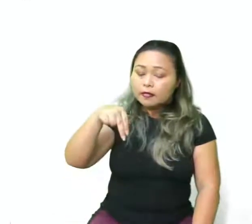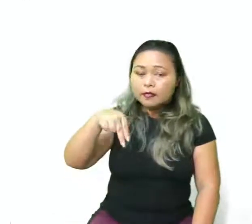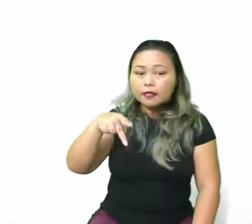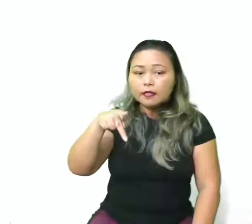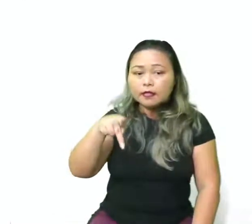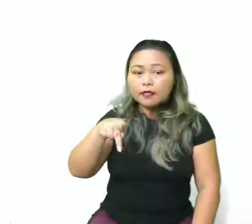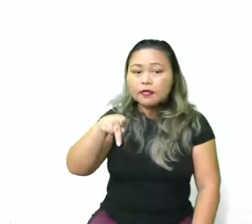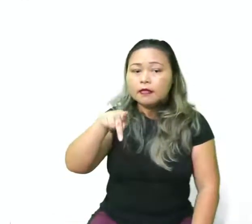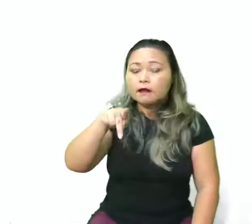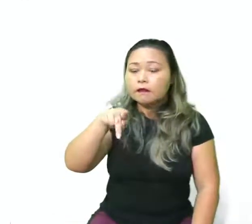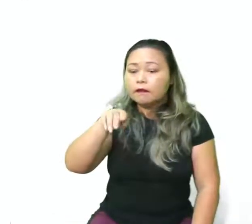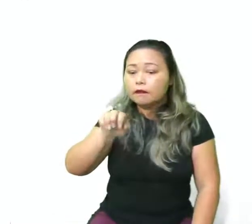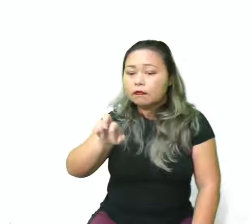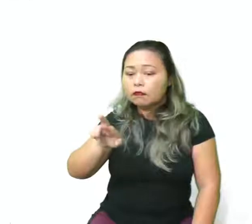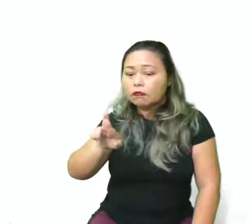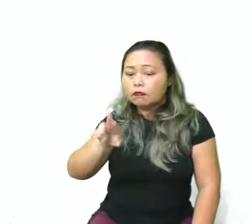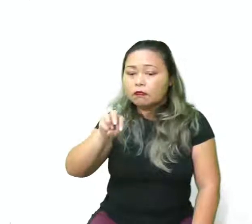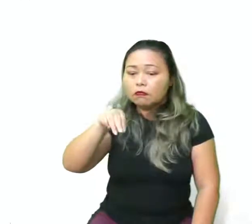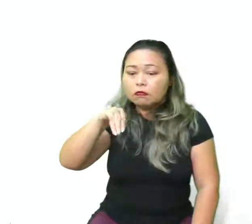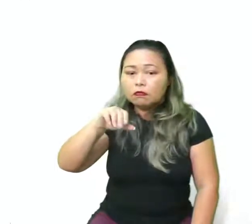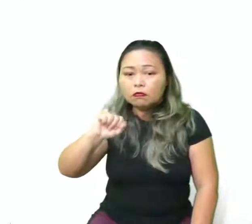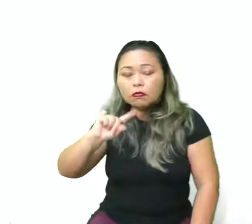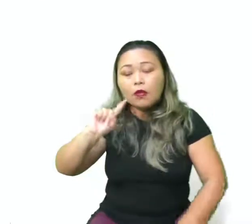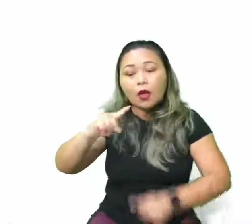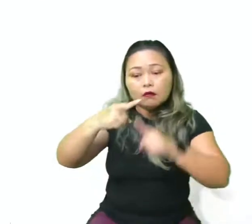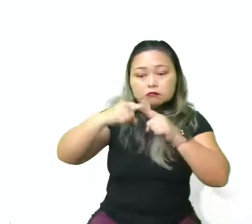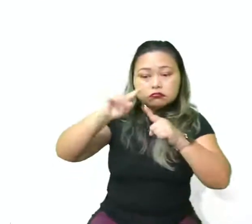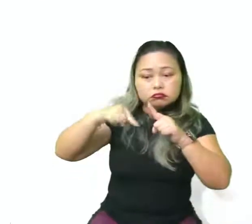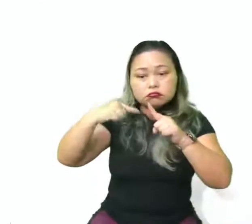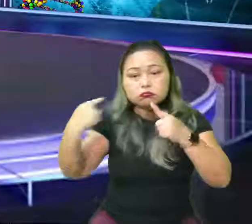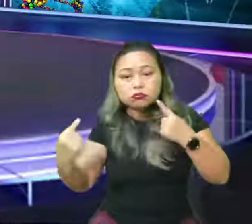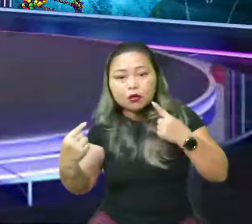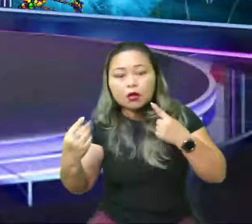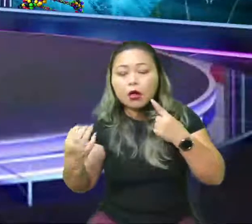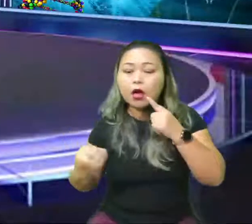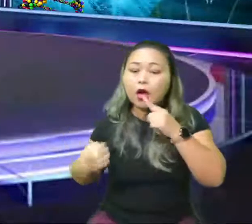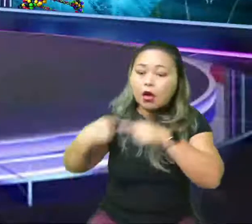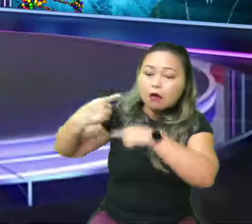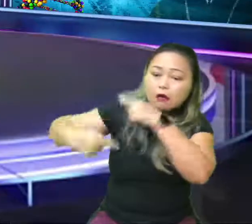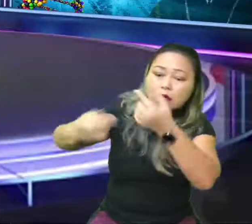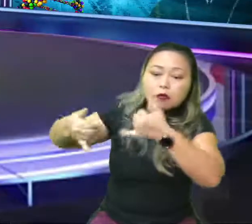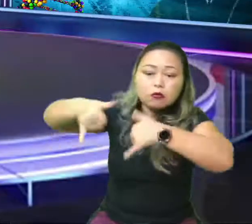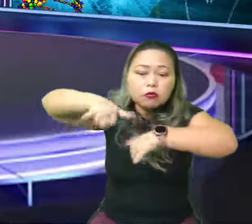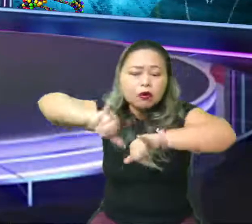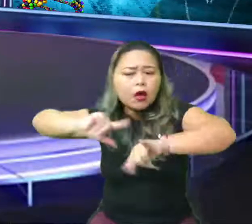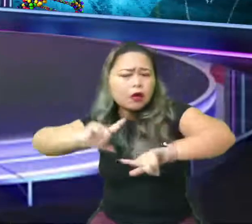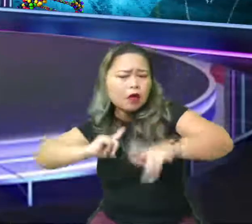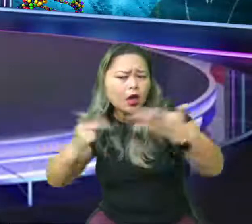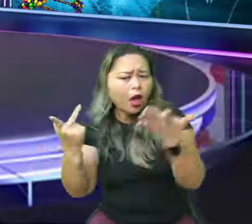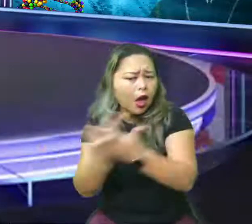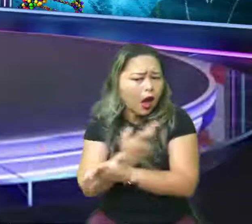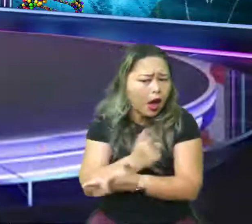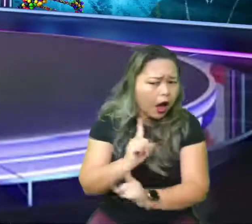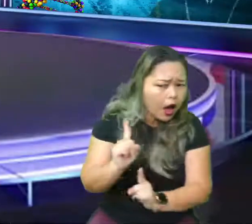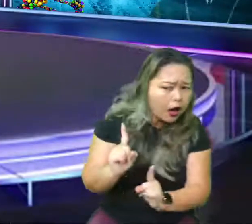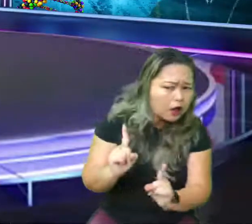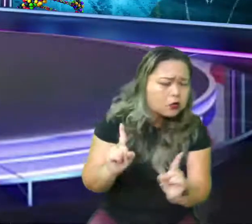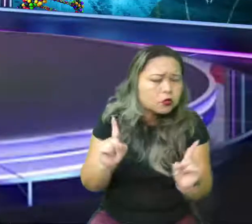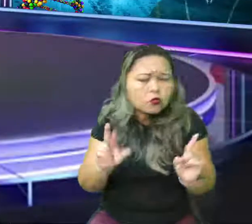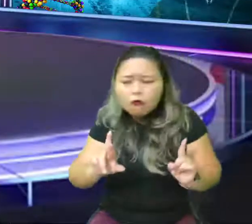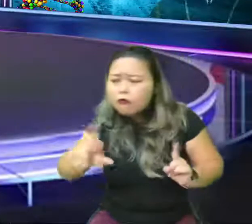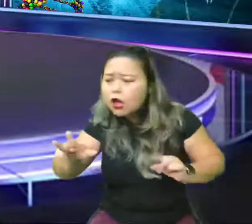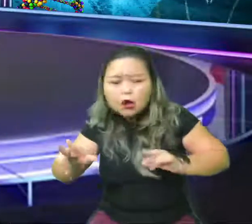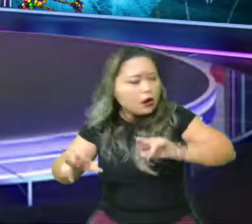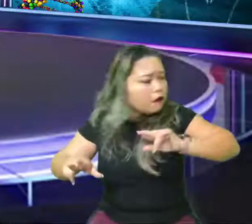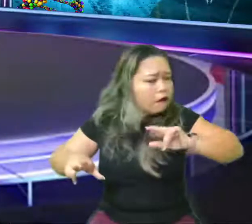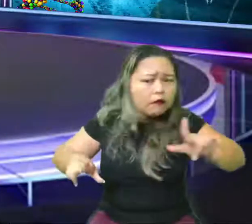Panspermia versus evolução química. Então, será que tem alguma coisa errada aí? O que tem, né, de